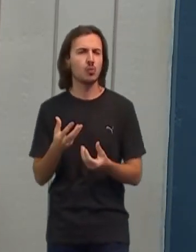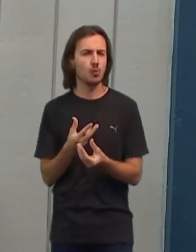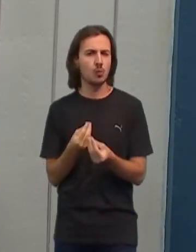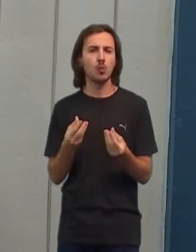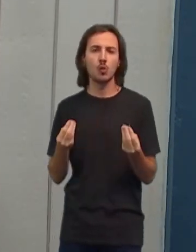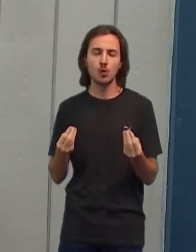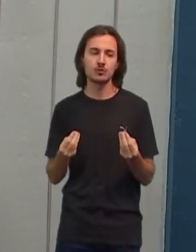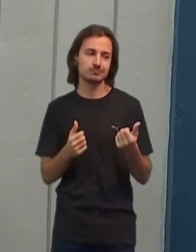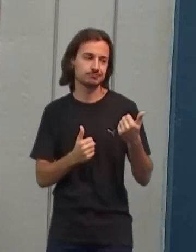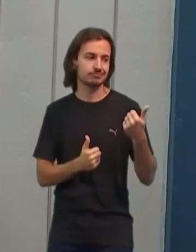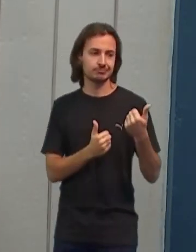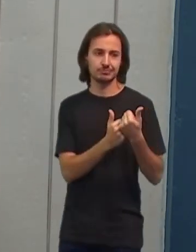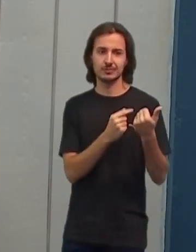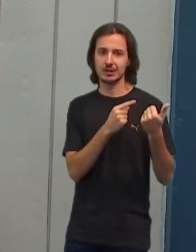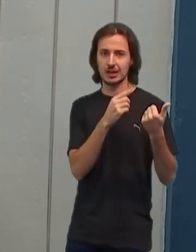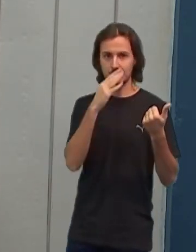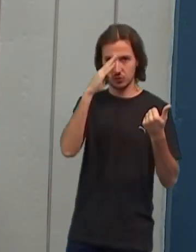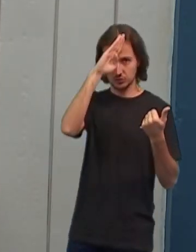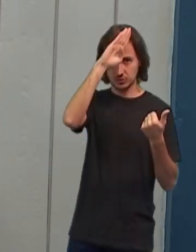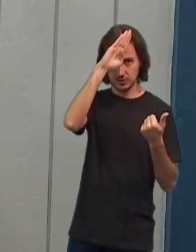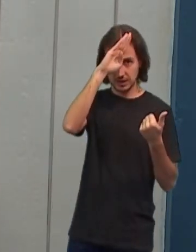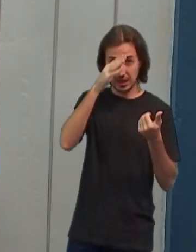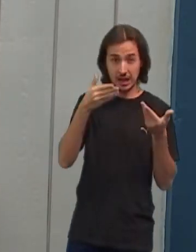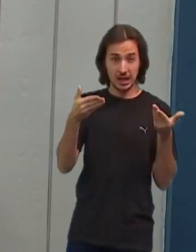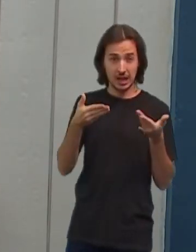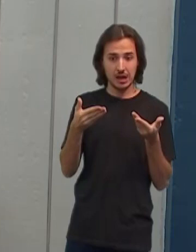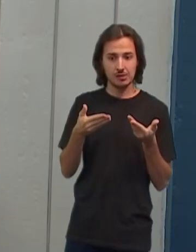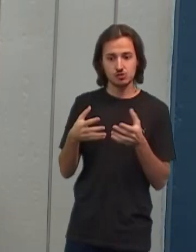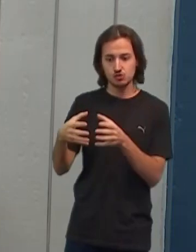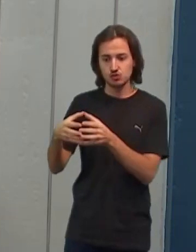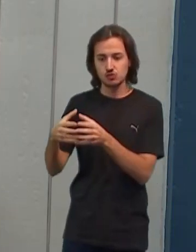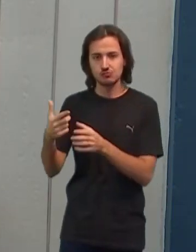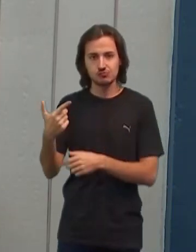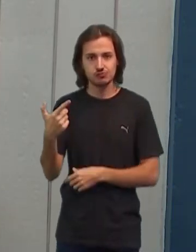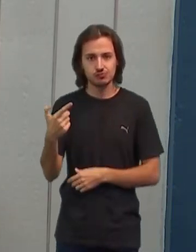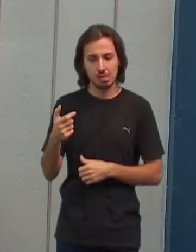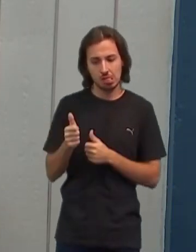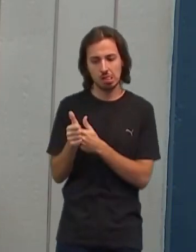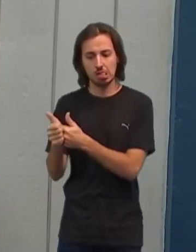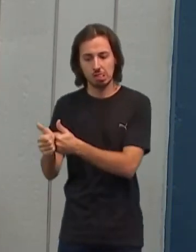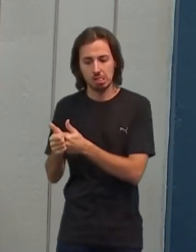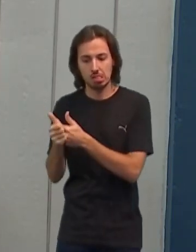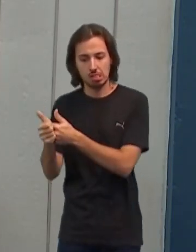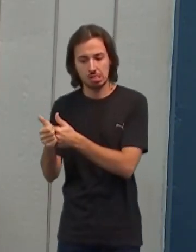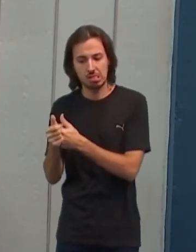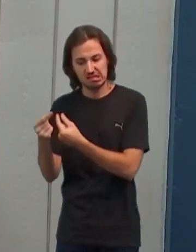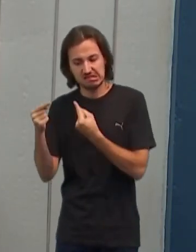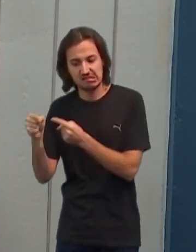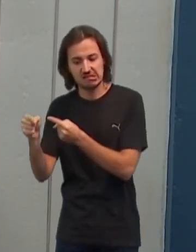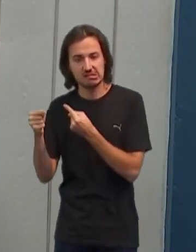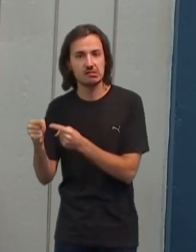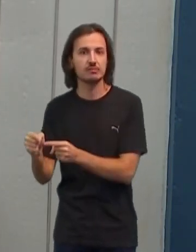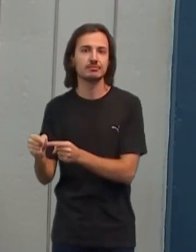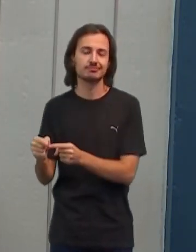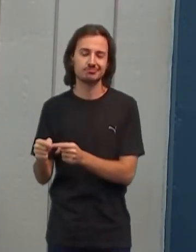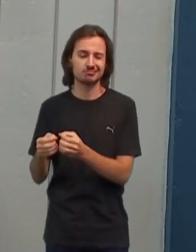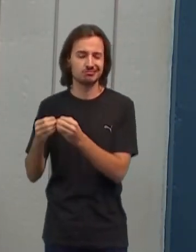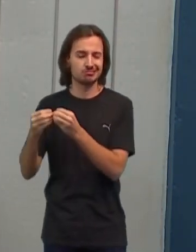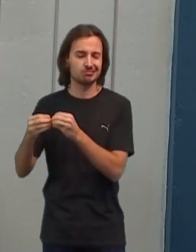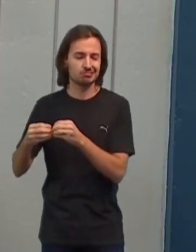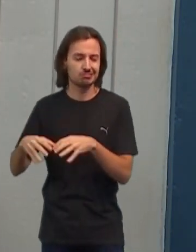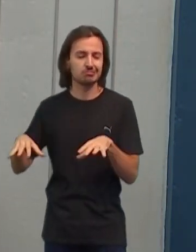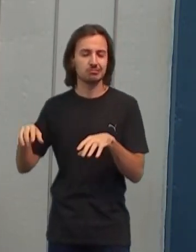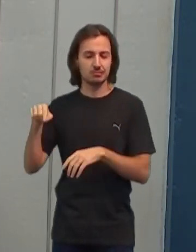do Bolsonaro, e agora essa perseguição a esses profissionais tem causado prejuízo muito grande, não